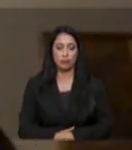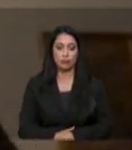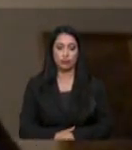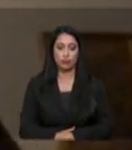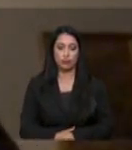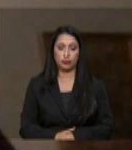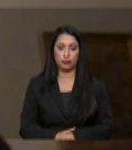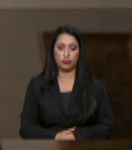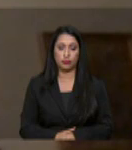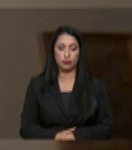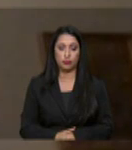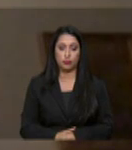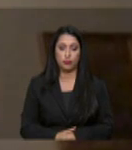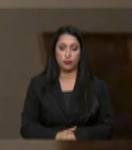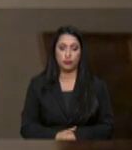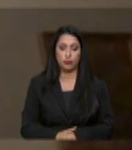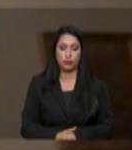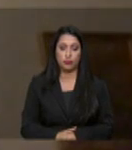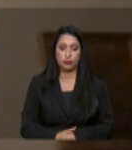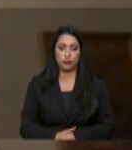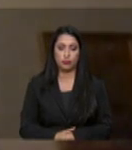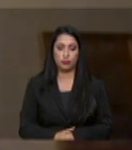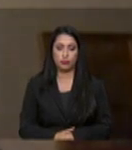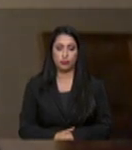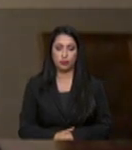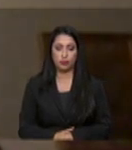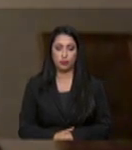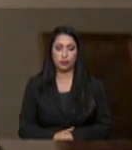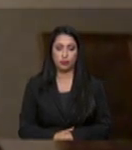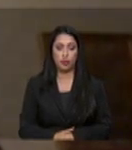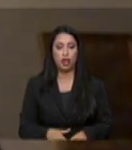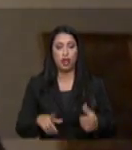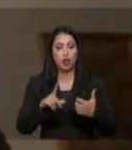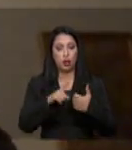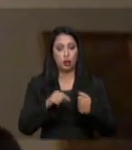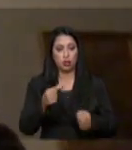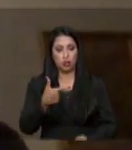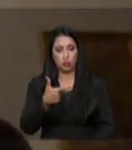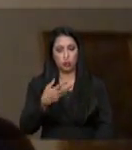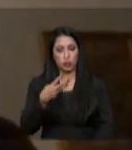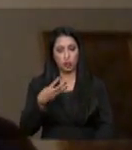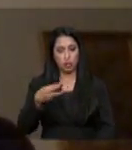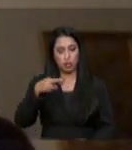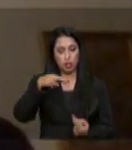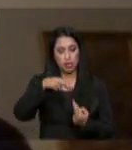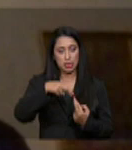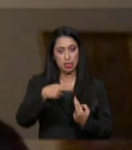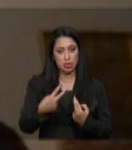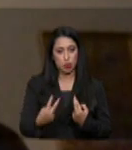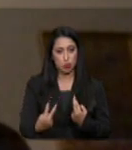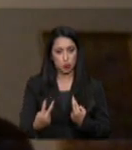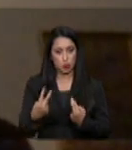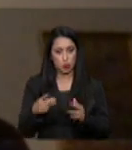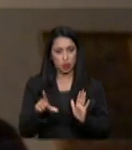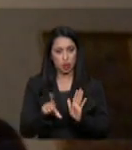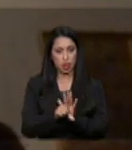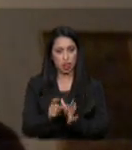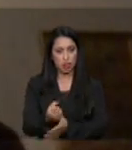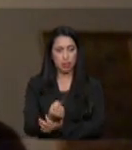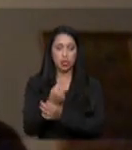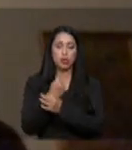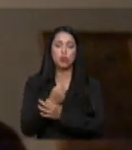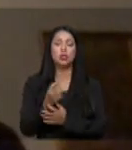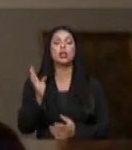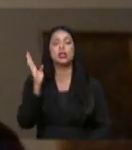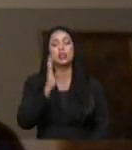e por outro lado em relação ao artigo 23 inciso 2 da Lei de Segurança